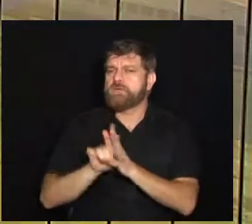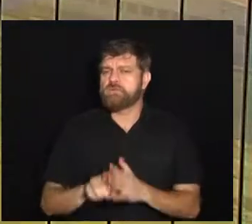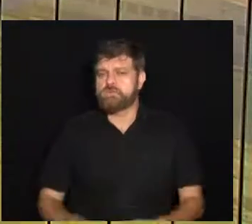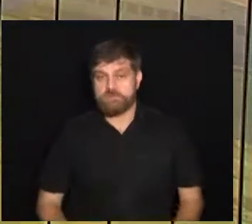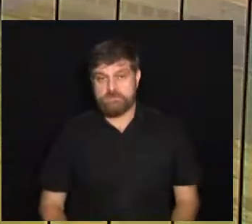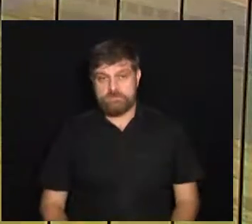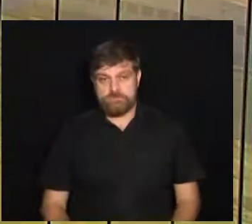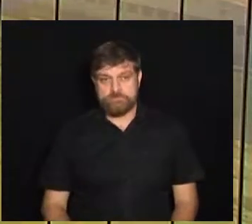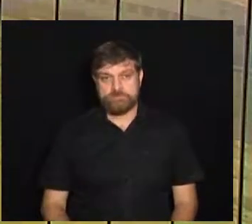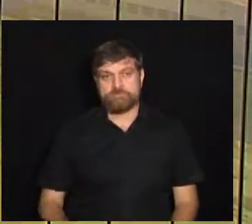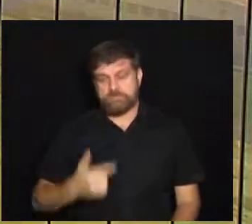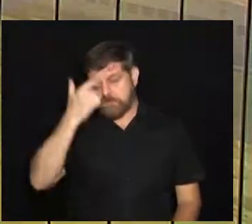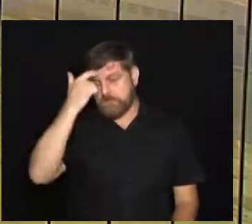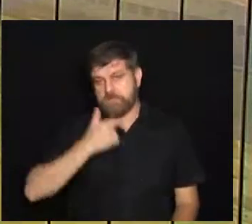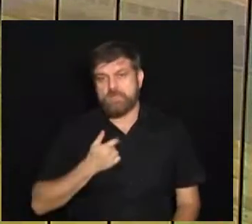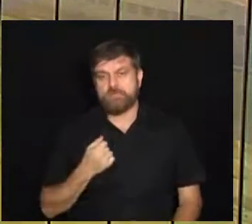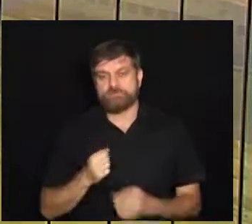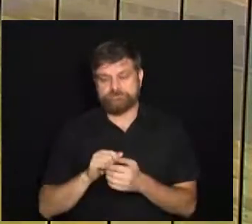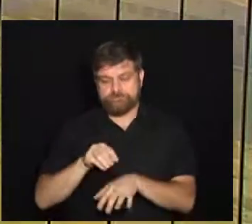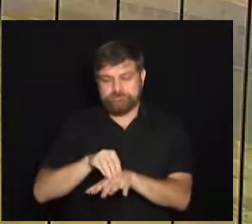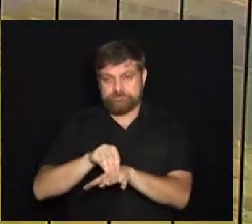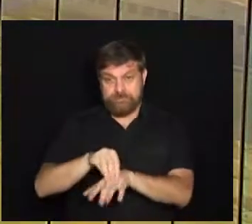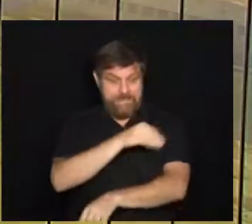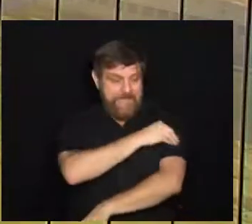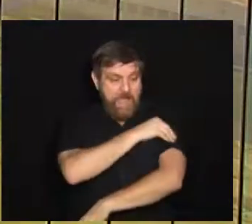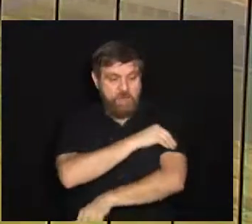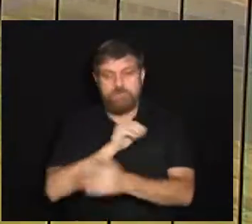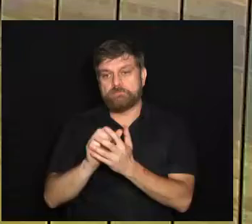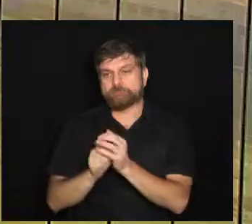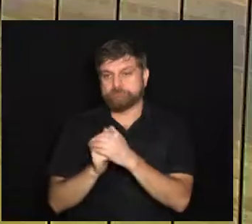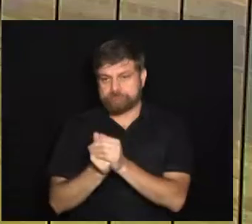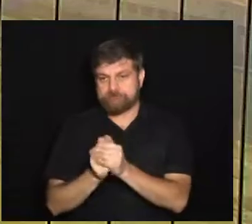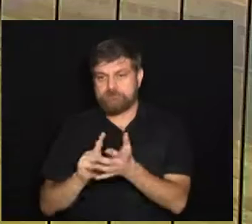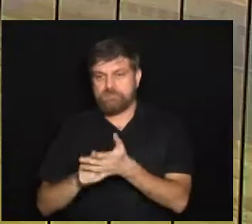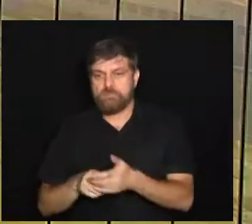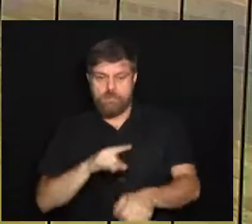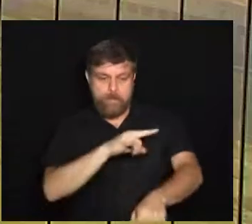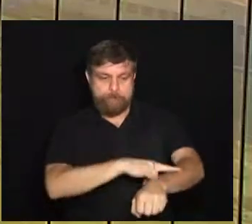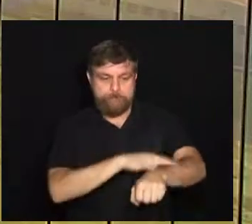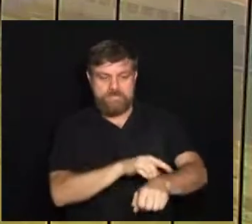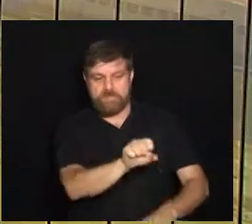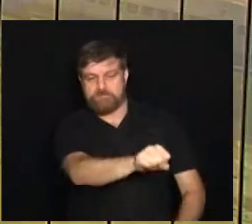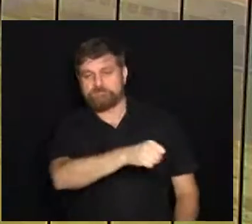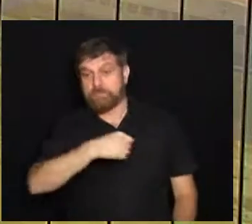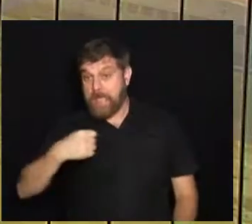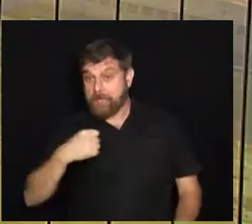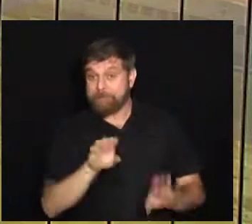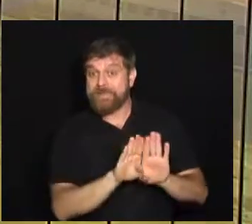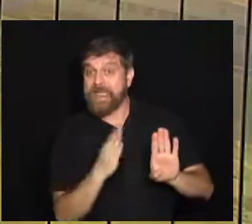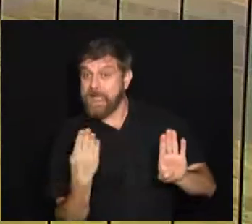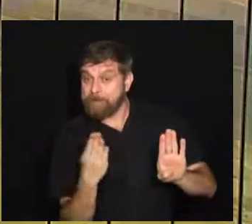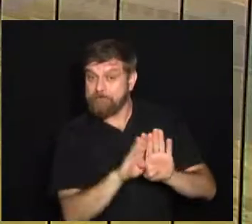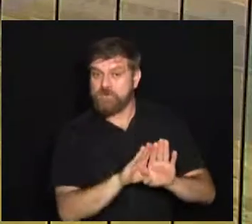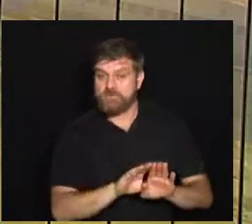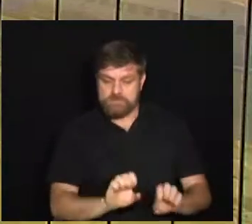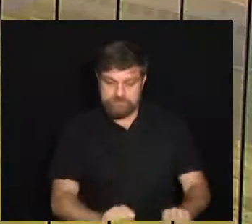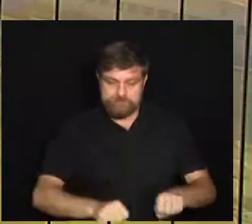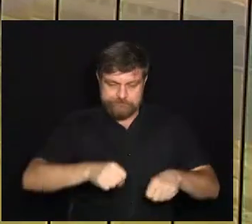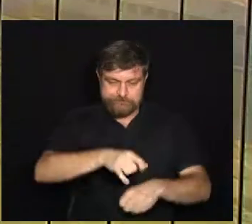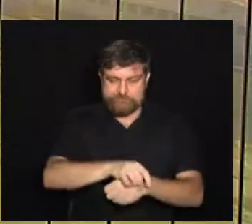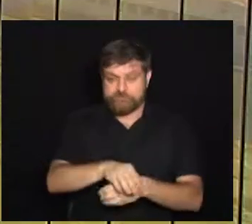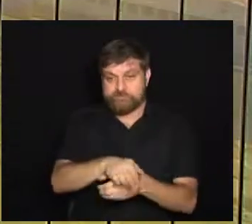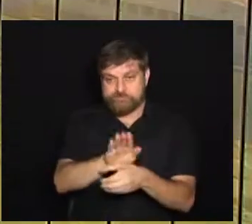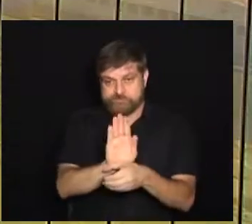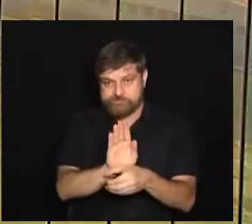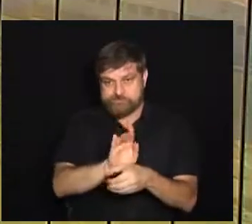nosso dia a dia por exemplo eu passei álcool jão na minha mão aí entrei no banheiro já encostei na porta depois levantei o vaso